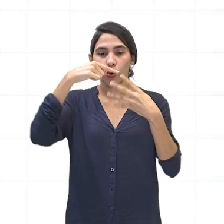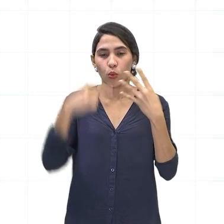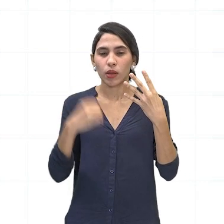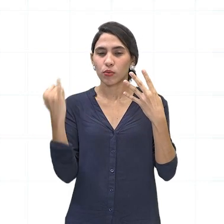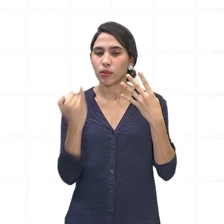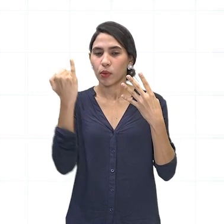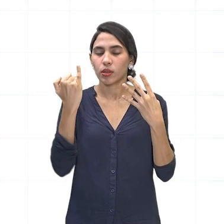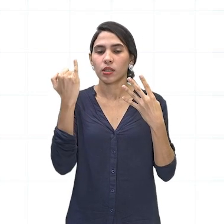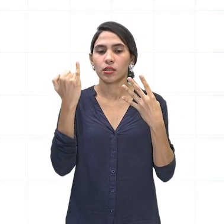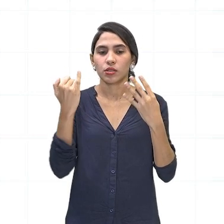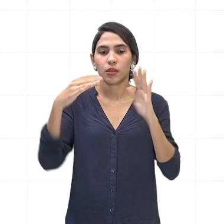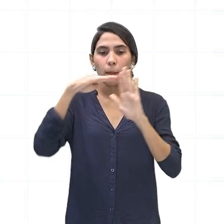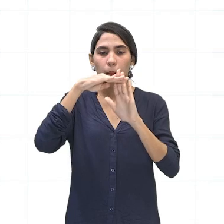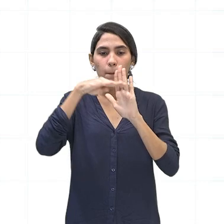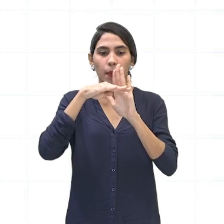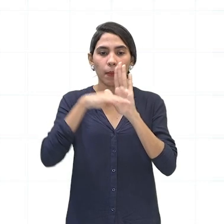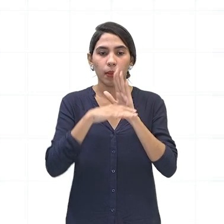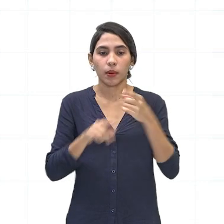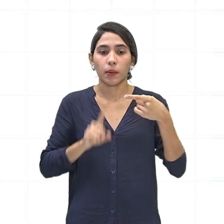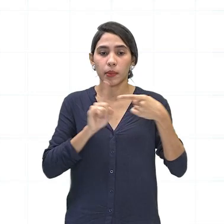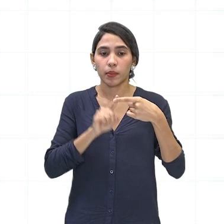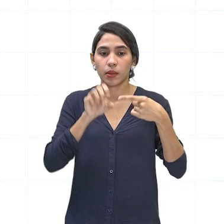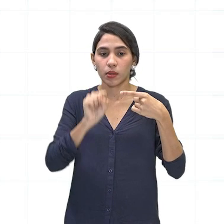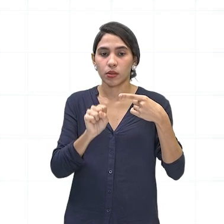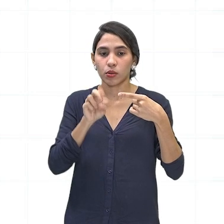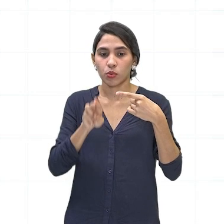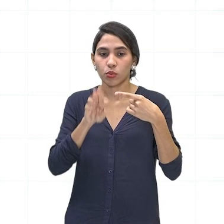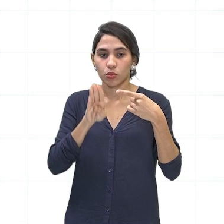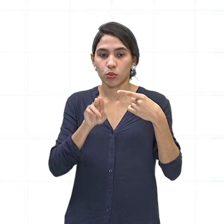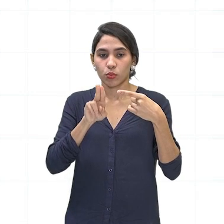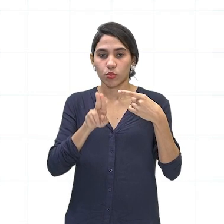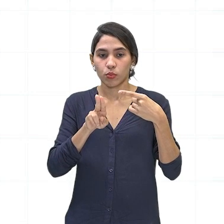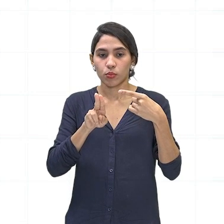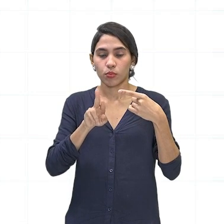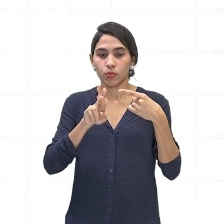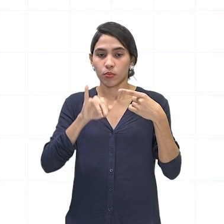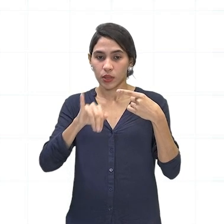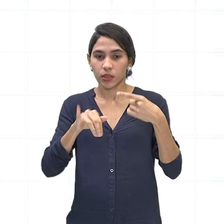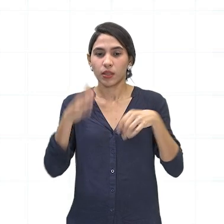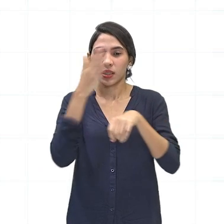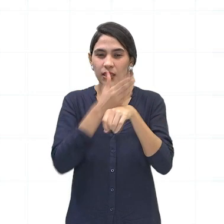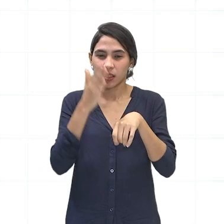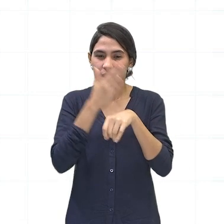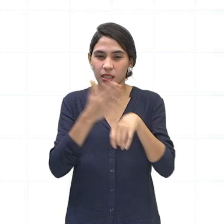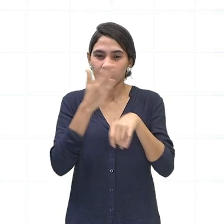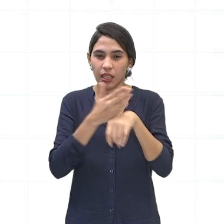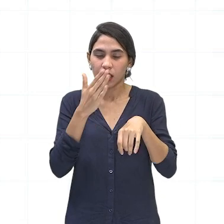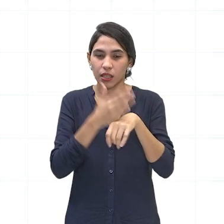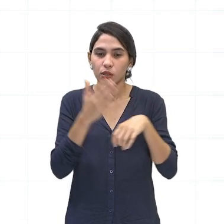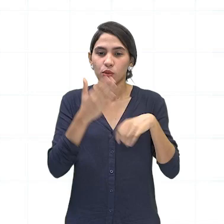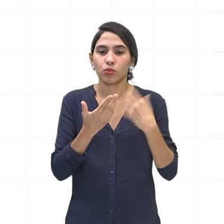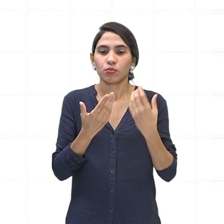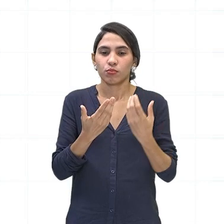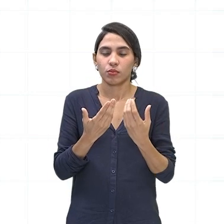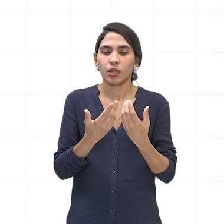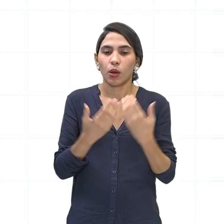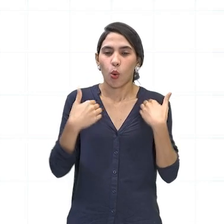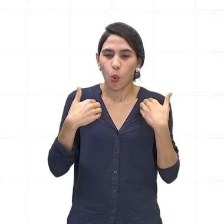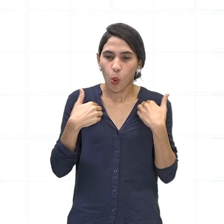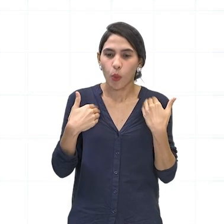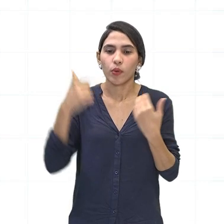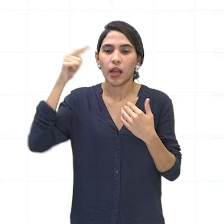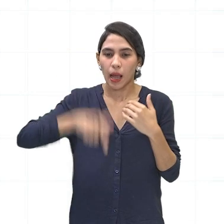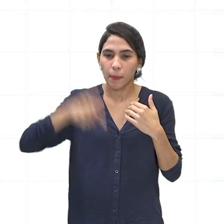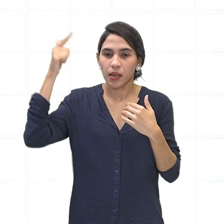Nós temos aí, primeiro, o Suburi, tá? Que é um treino mais físico e repetitivo, onde